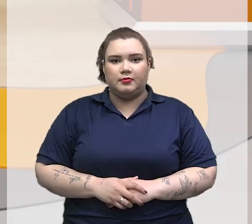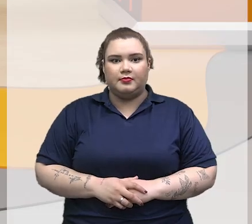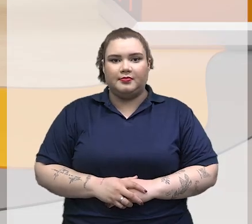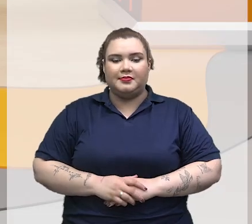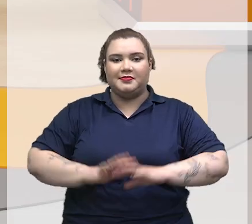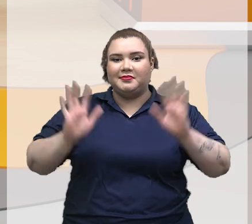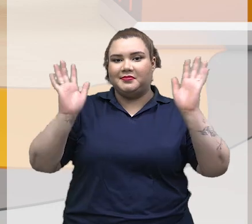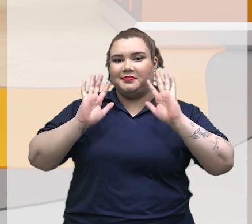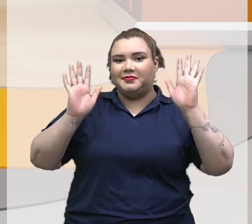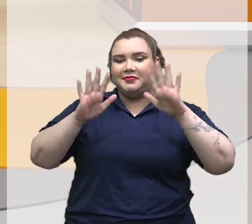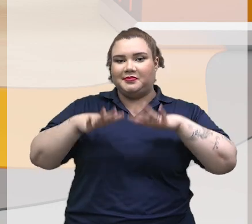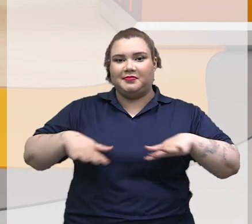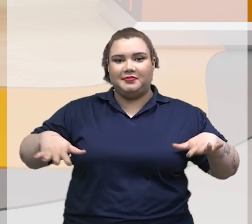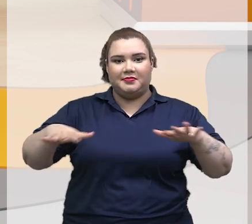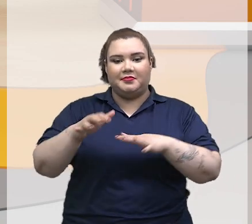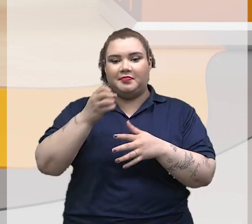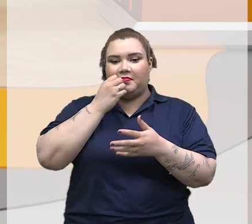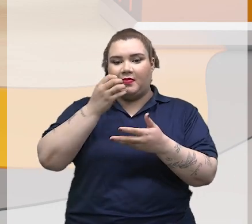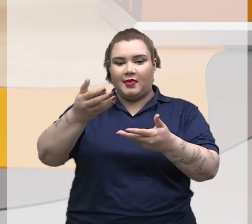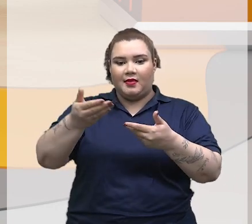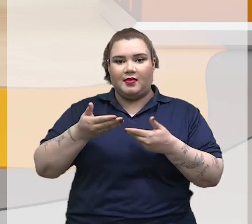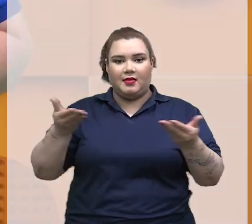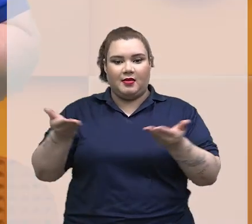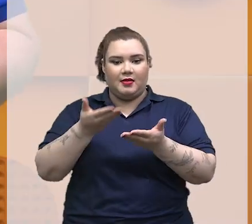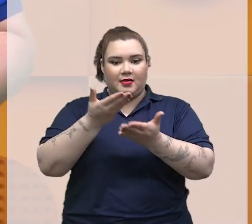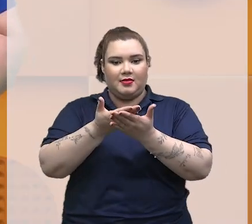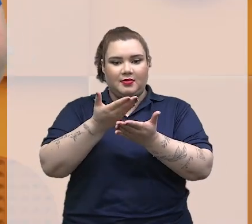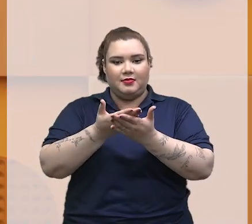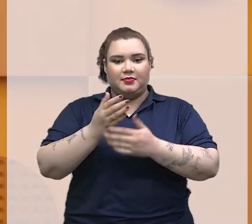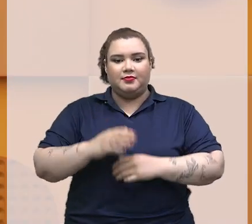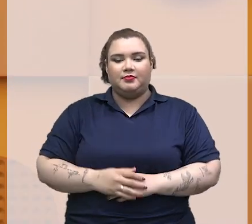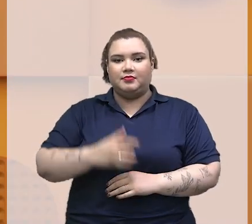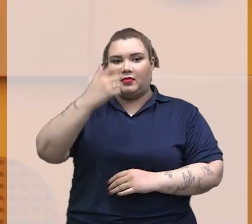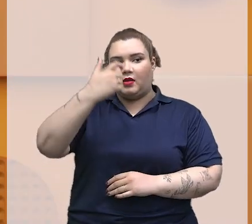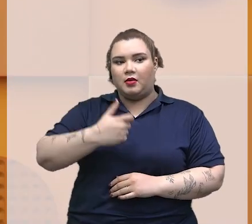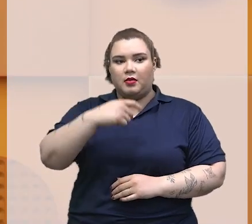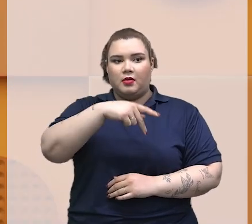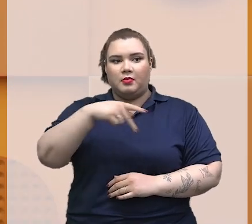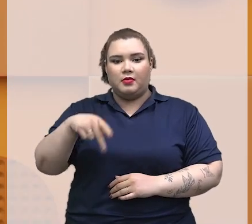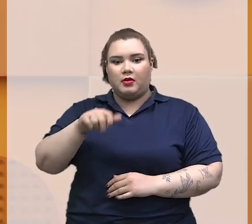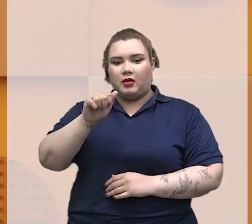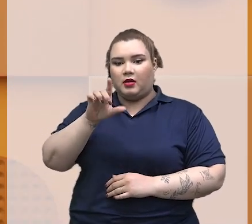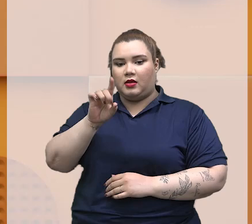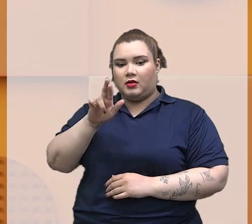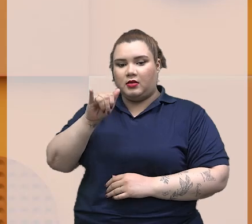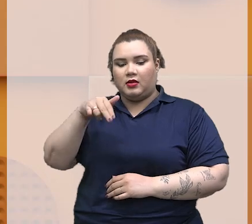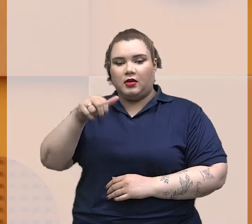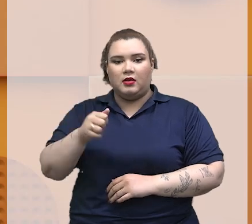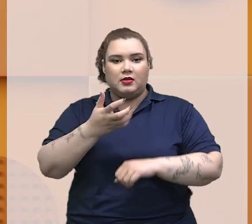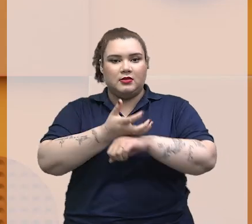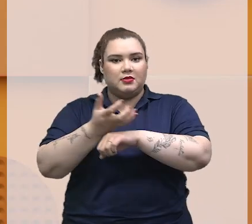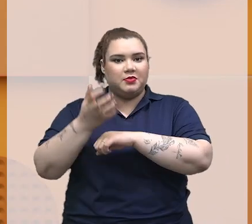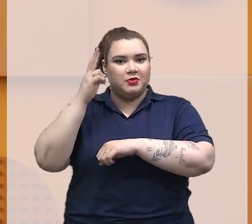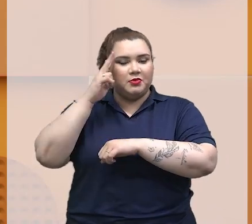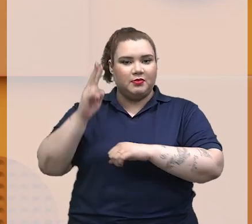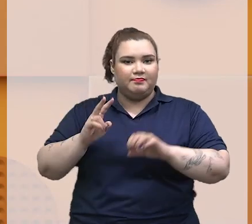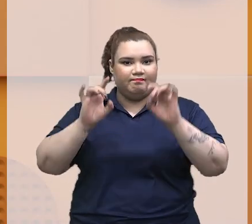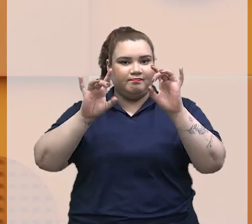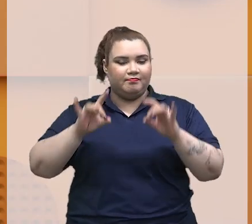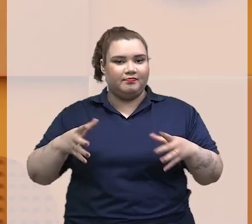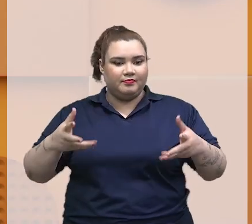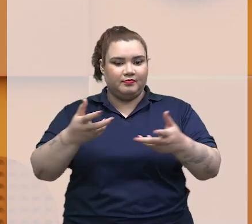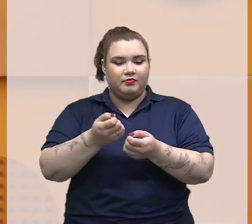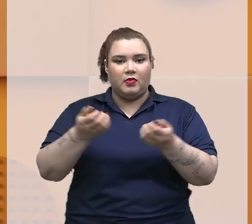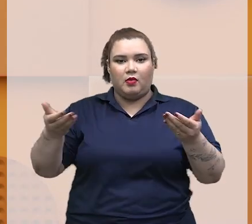Olá, meus queridos, sejam todos bem-vindos a mais uma aula. Eu sou a professora Adriana Cabral, do Melhor Componente que é a História, e te convido a